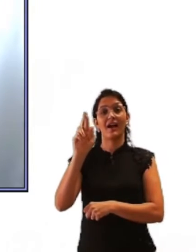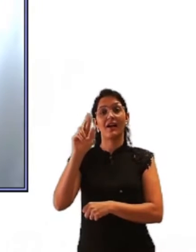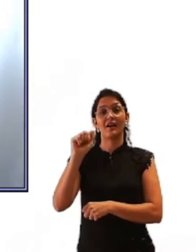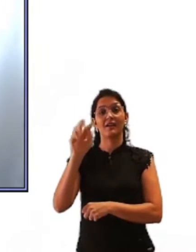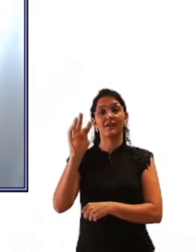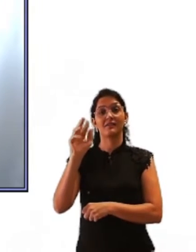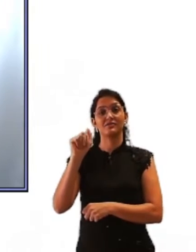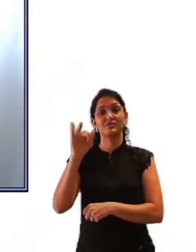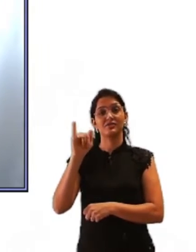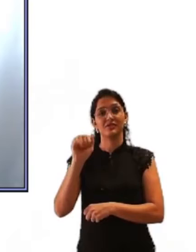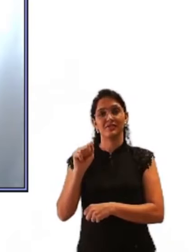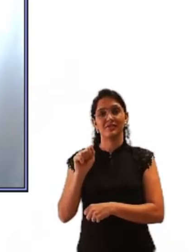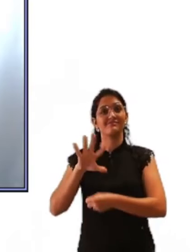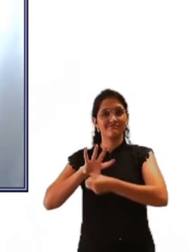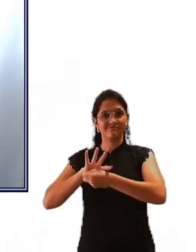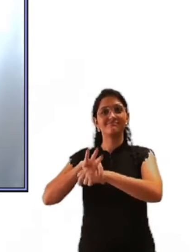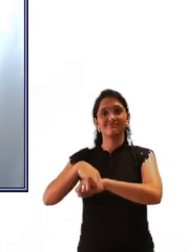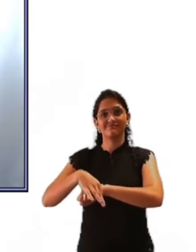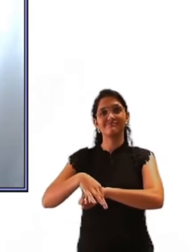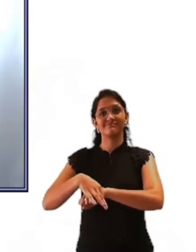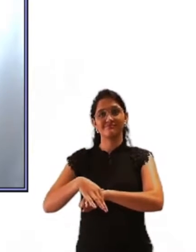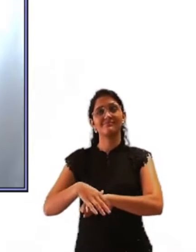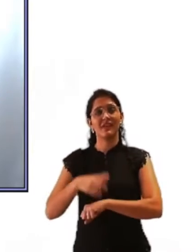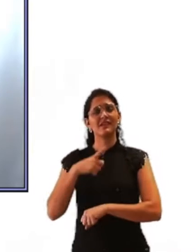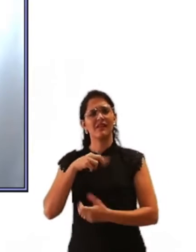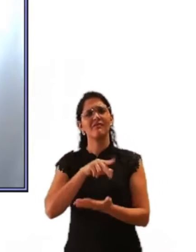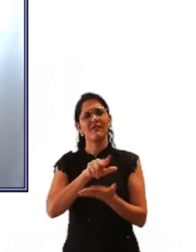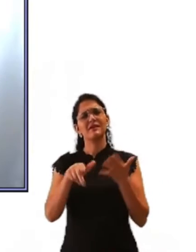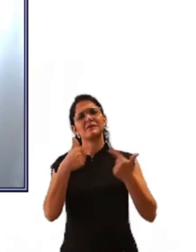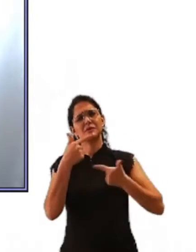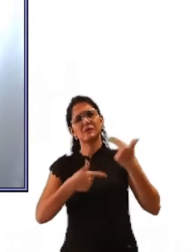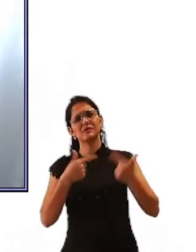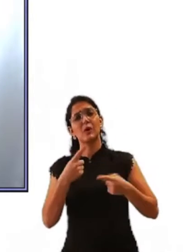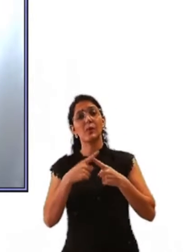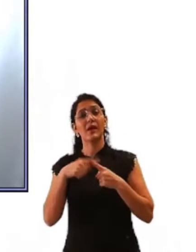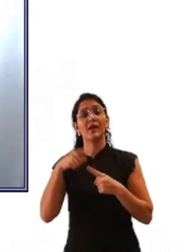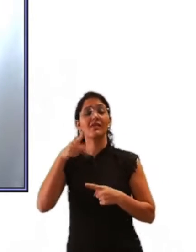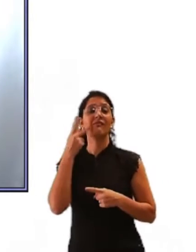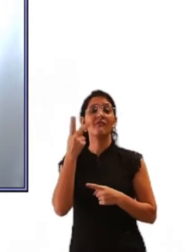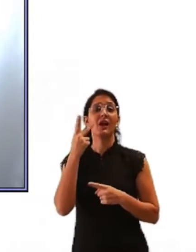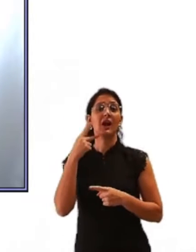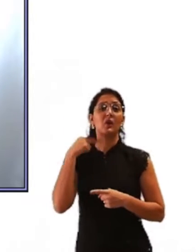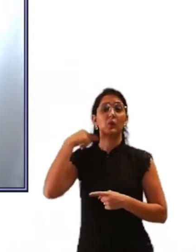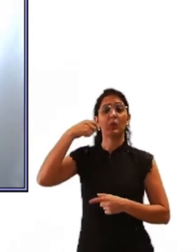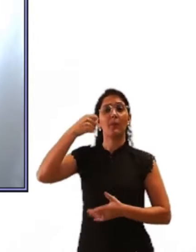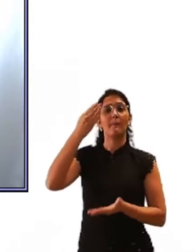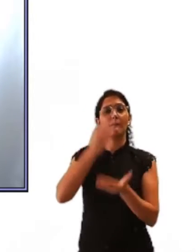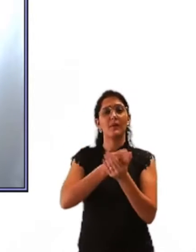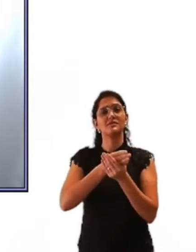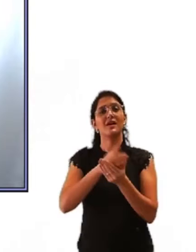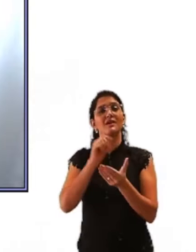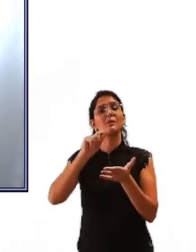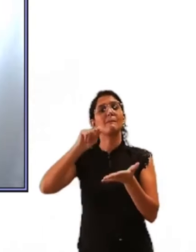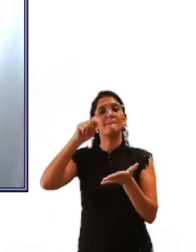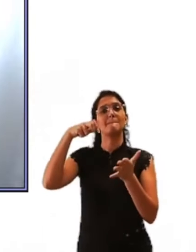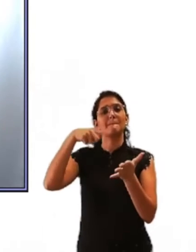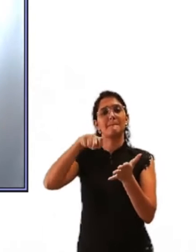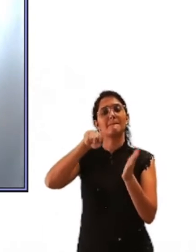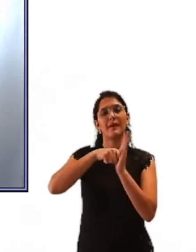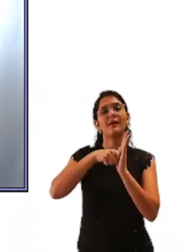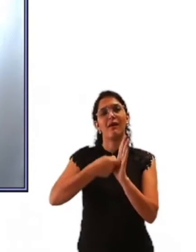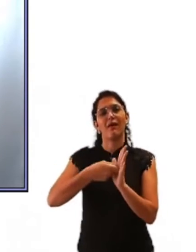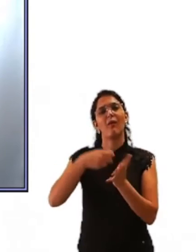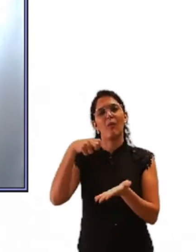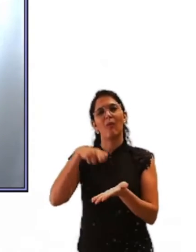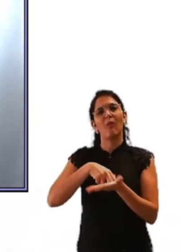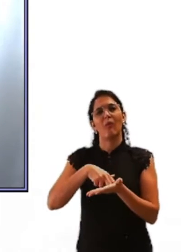da decisão judicial, a gente fala de processo civil, processo penal. O que que acontece? Qual que foi a ideia do juiz das garantias? Ou qual é a